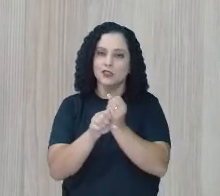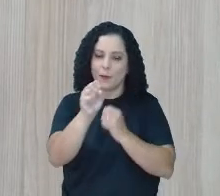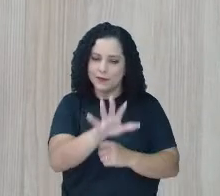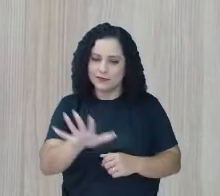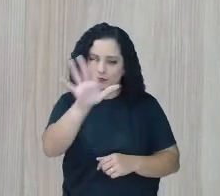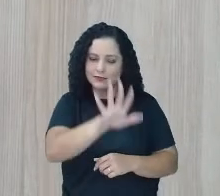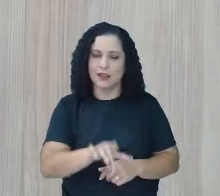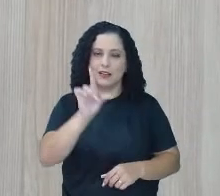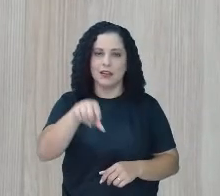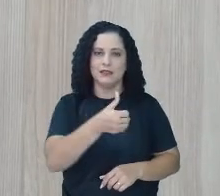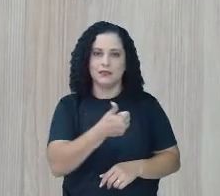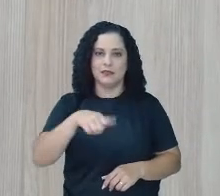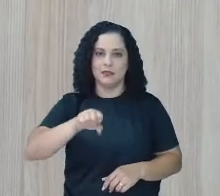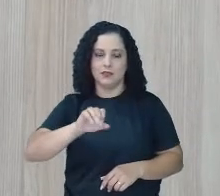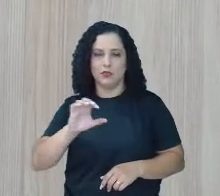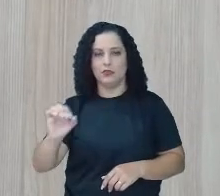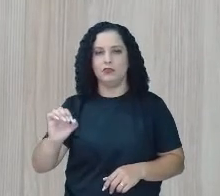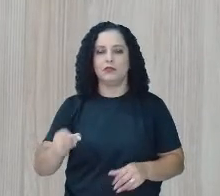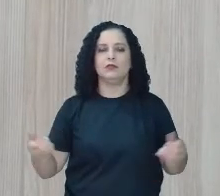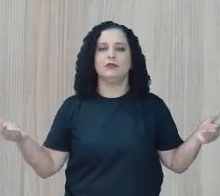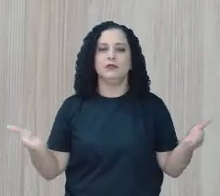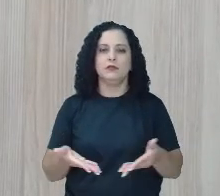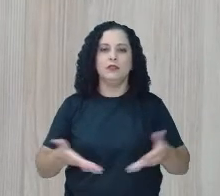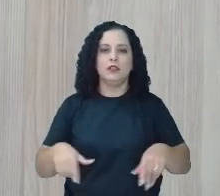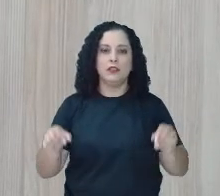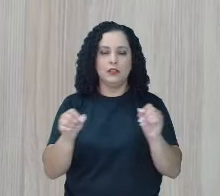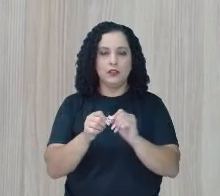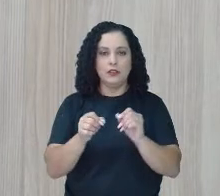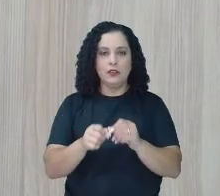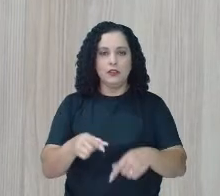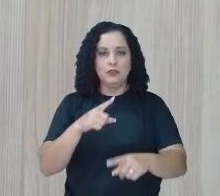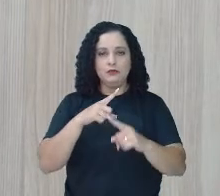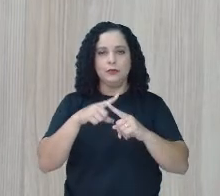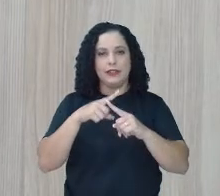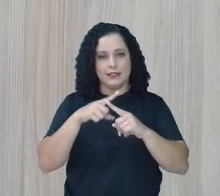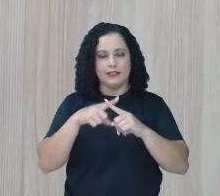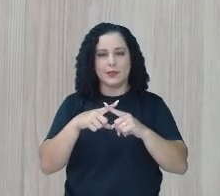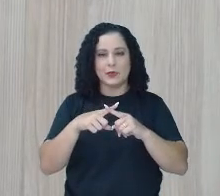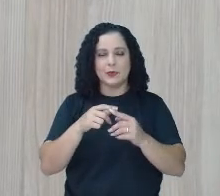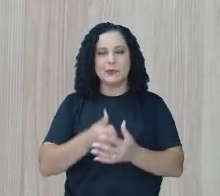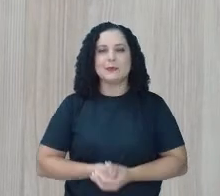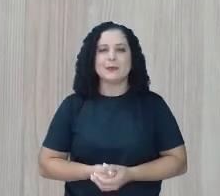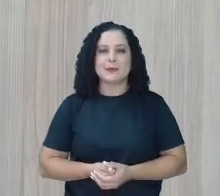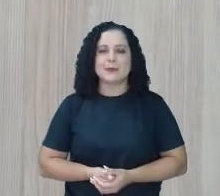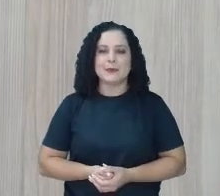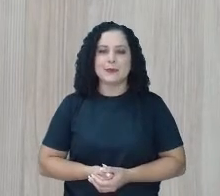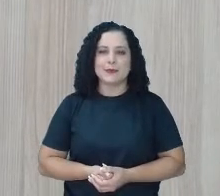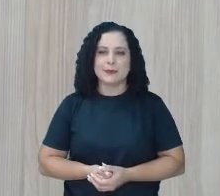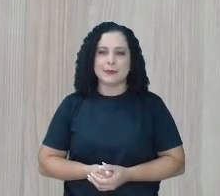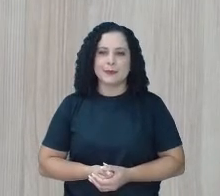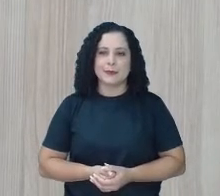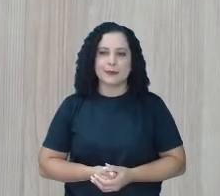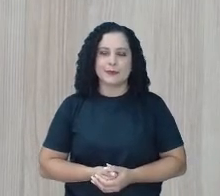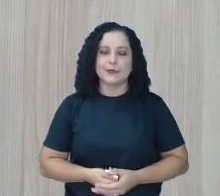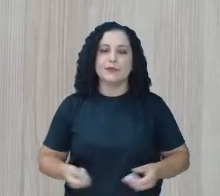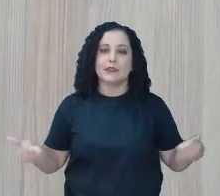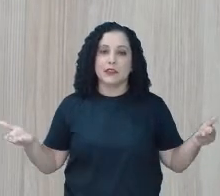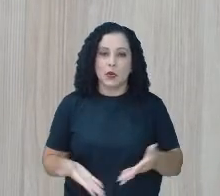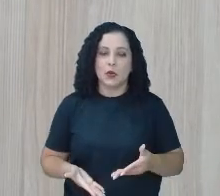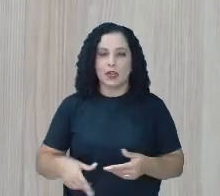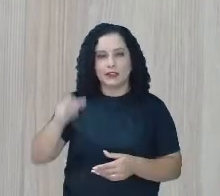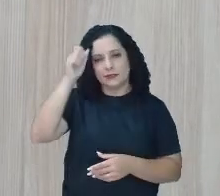igual a 180, a gente vai fazer apenas a multiplicação, certo? Então, essa é a ideia que a gente utiliza, porque